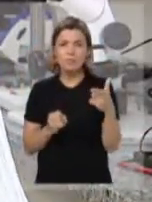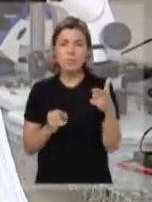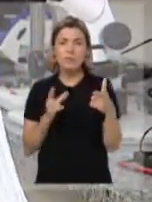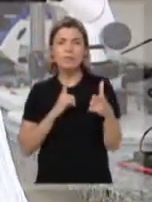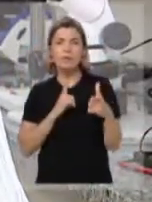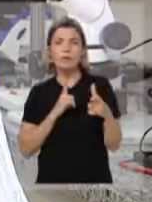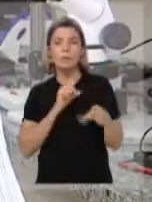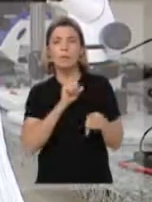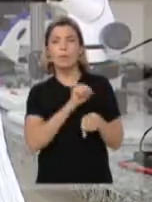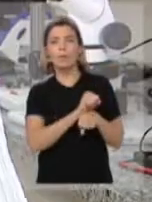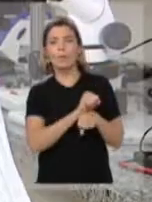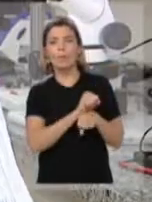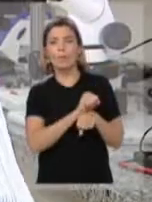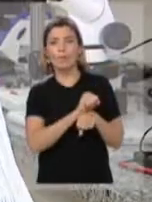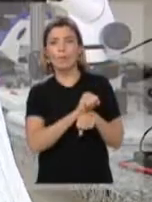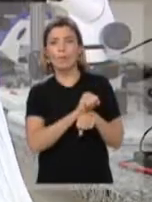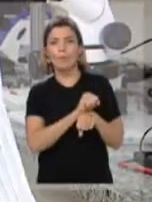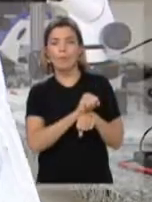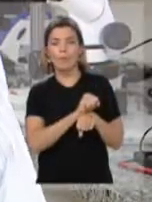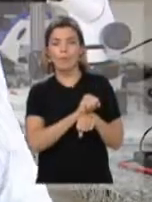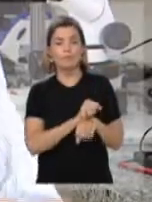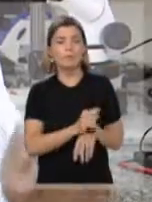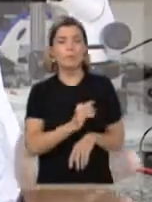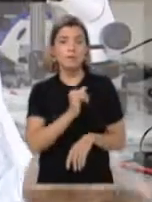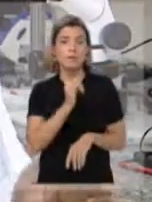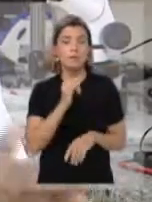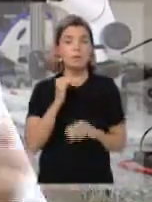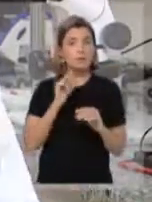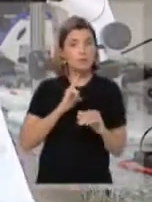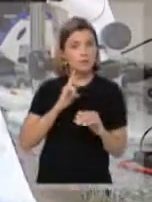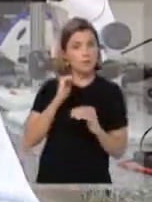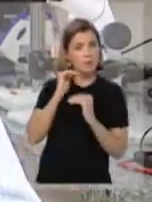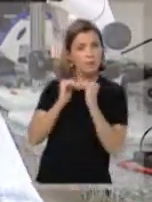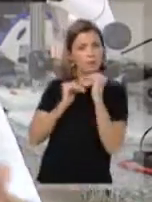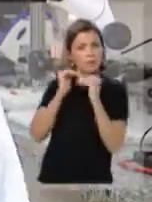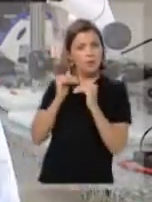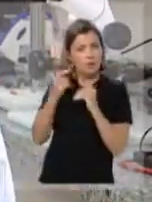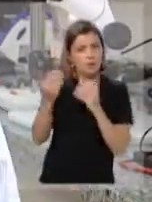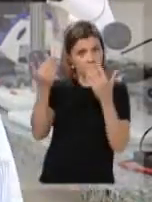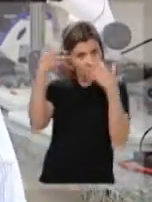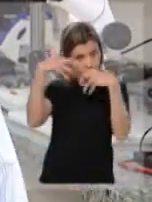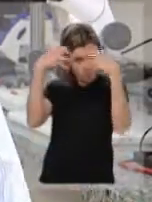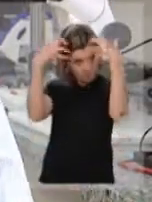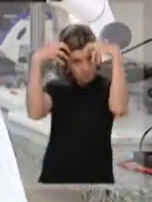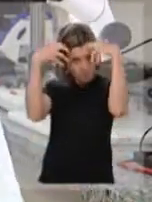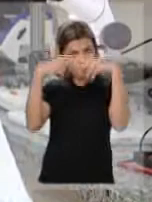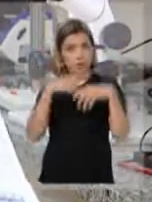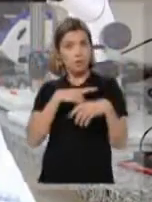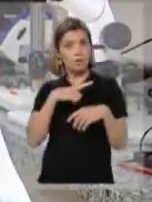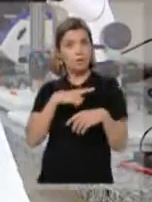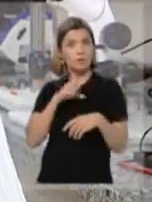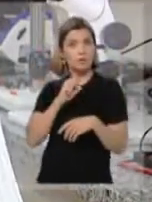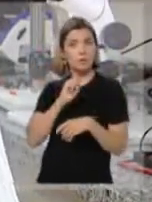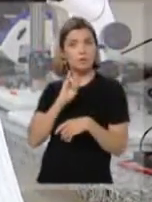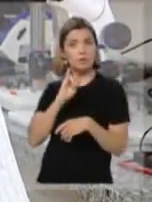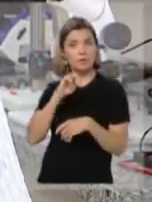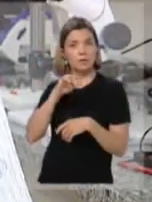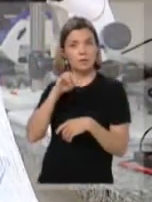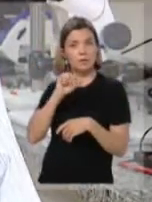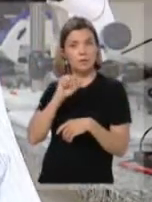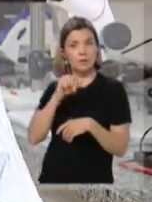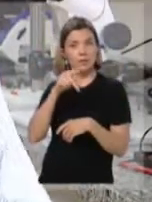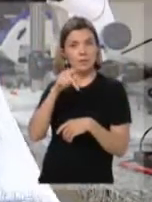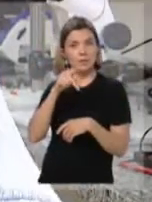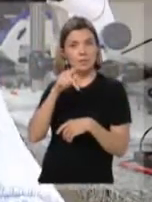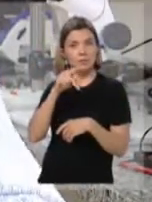abafadas. Então, existe um processo seletivo de vias sinápticas,